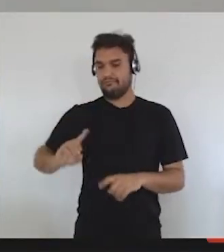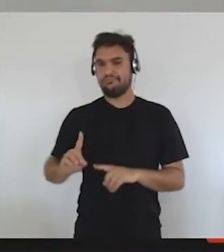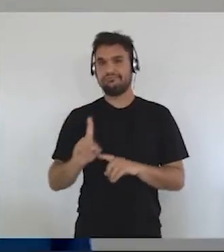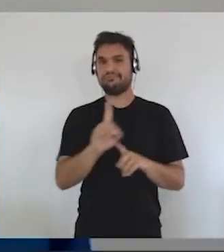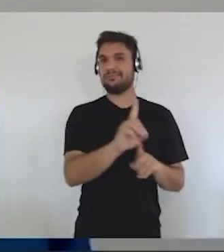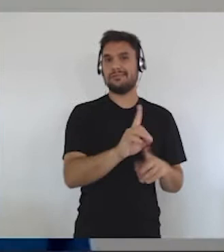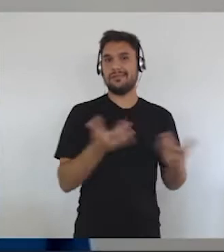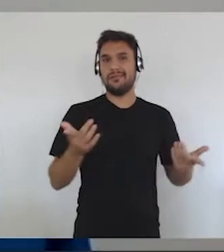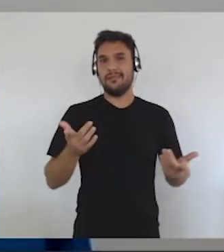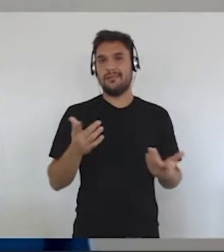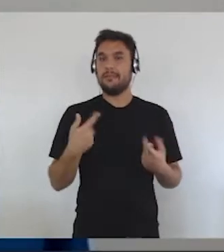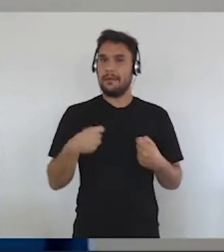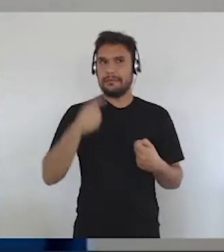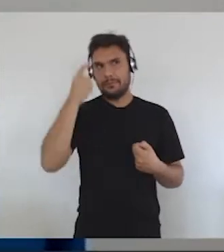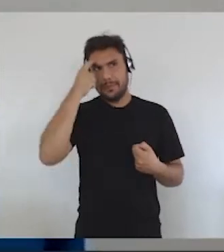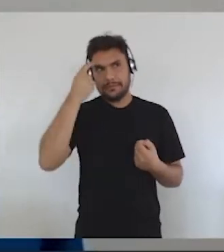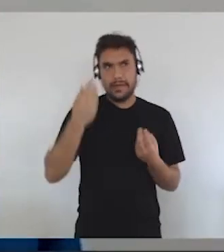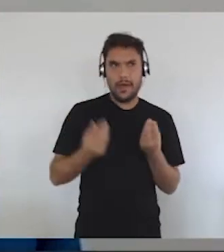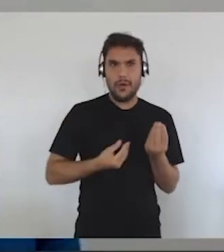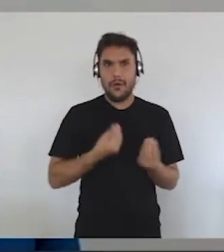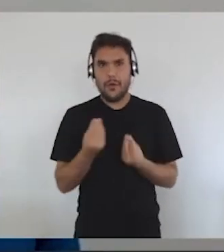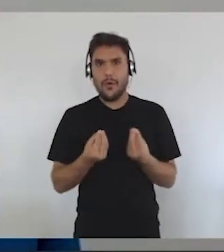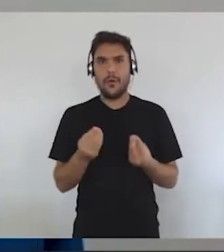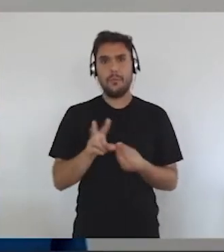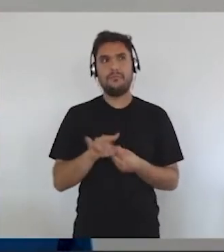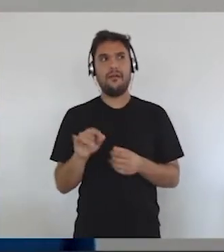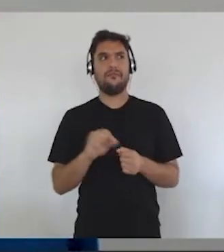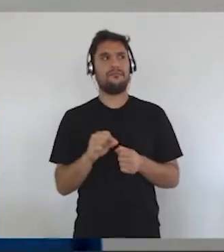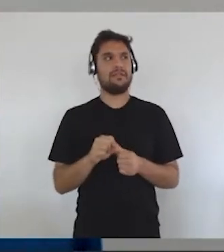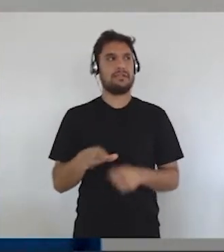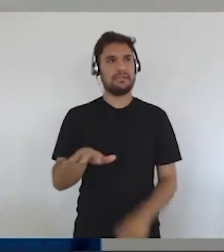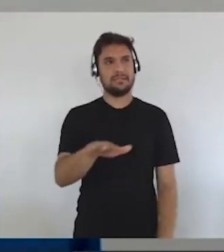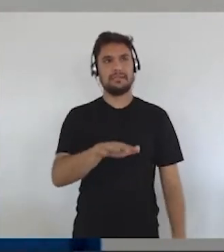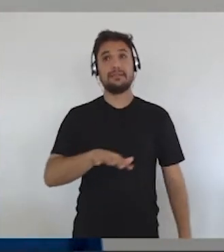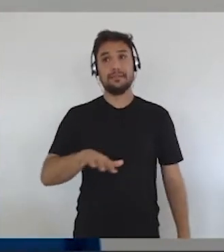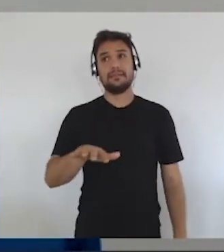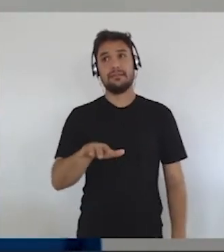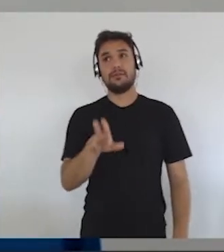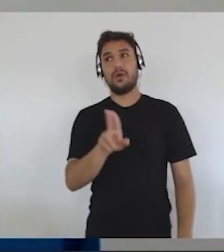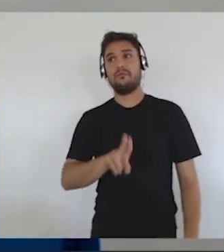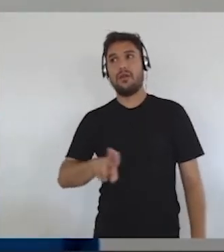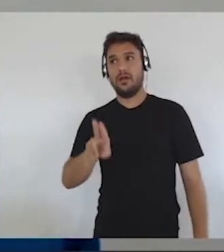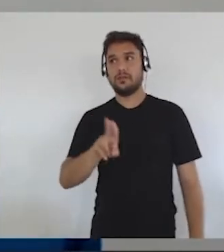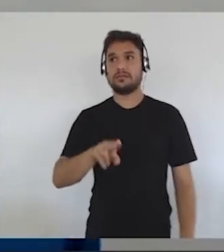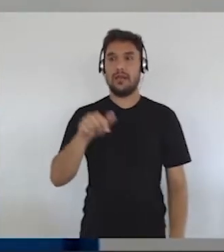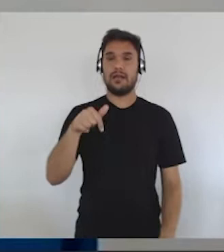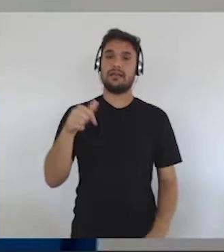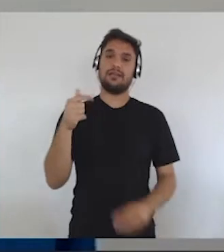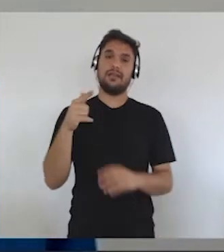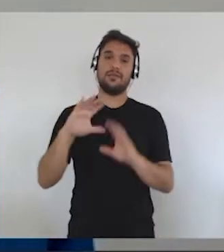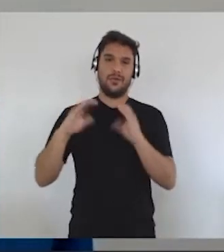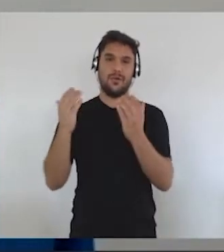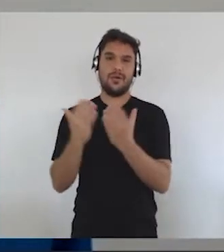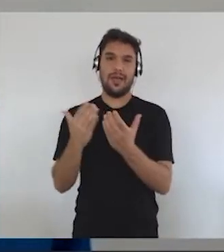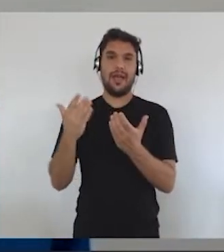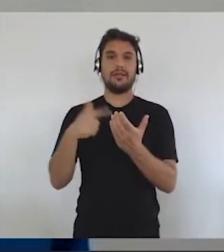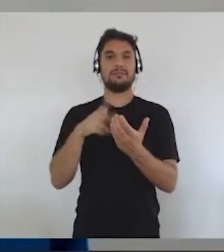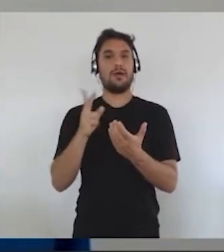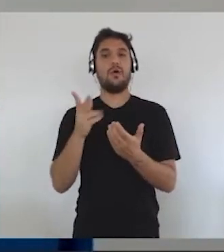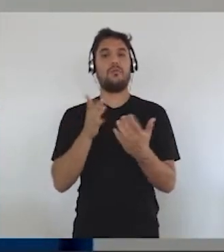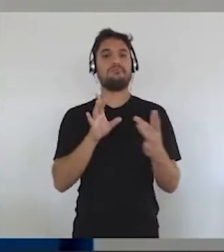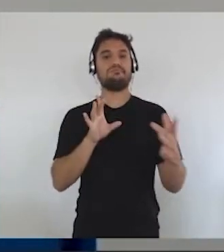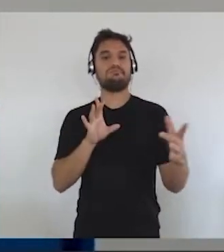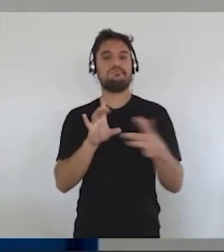foi preciso pensar também em mecanismos como esses que nós estamos utilizando nesse congresso para manter os vínculos